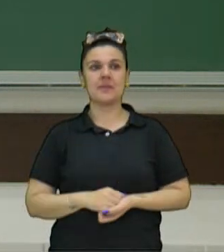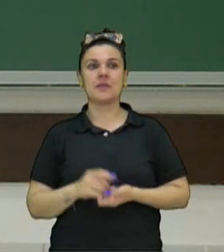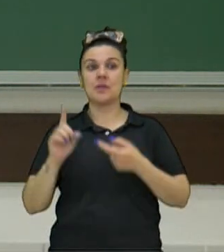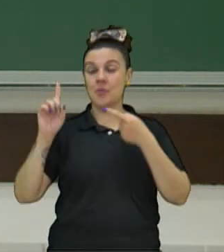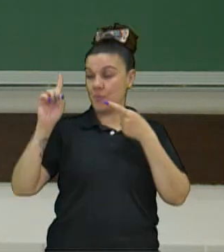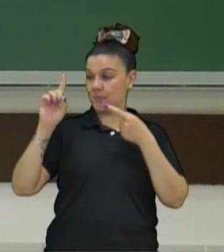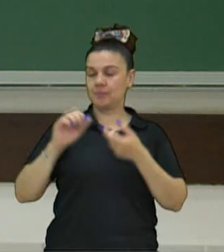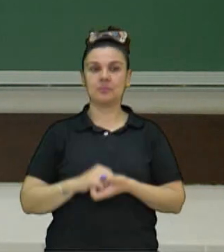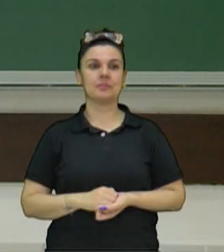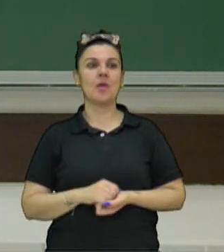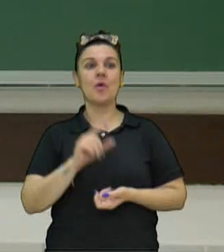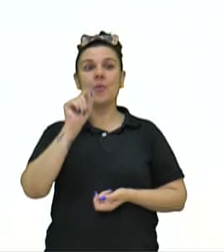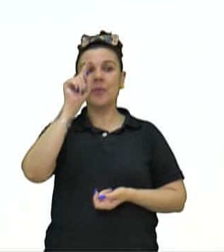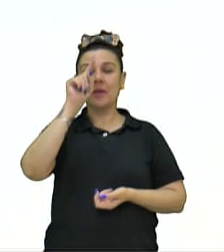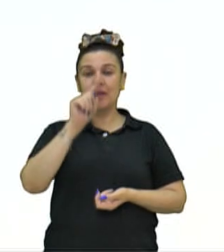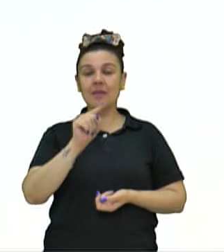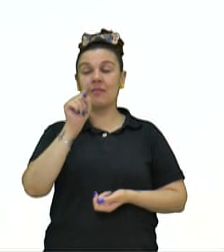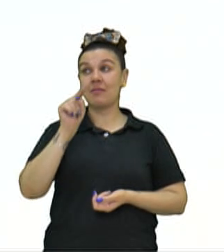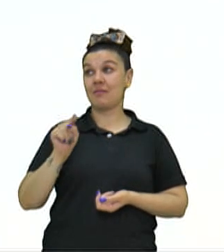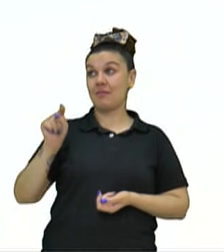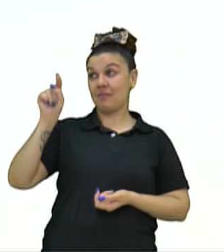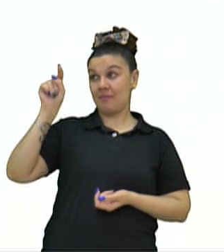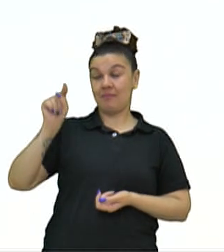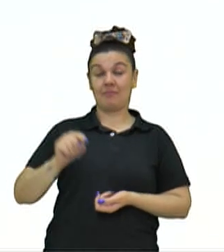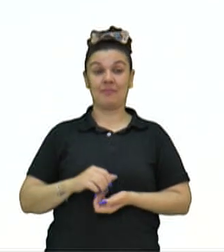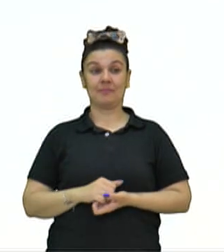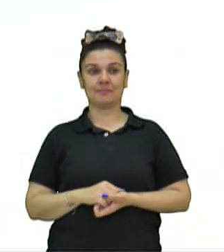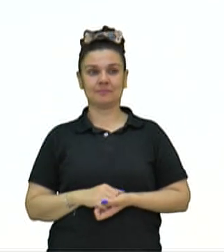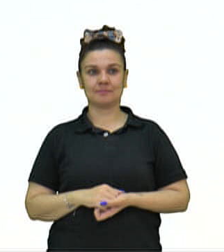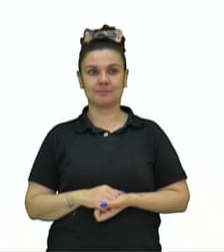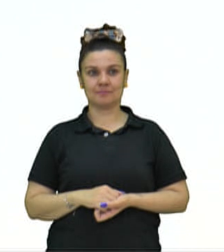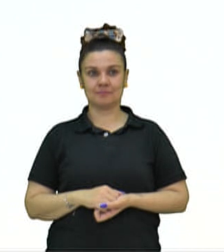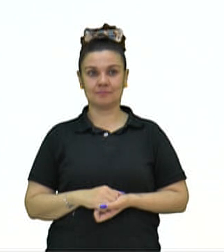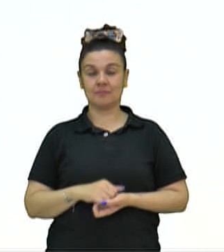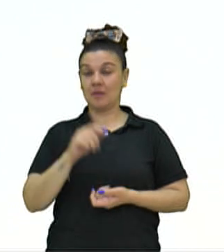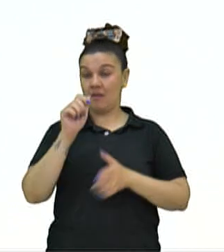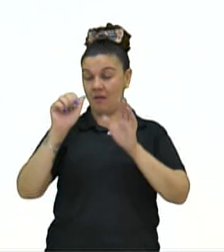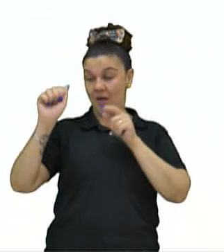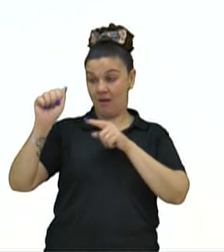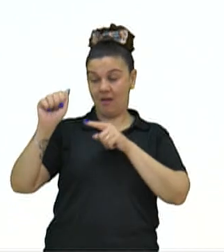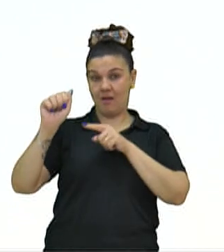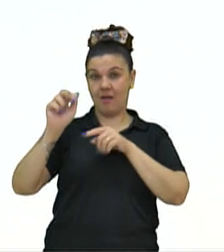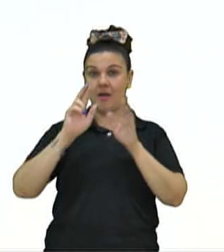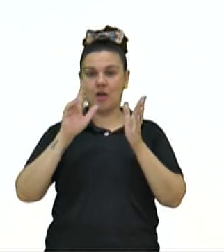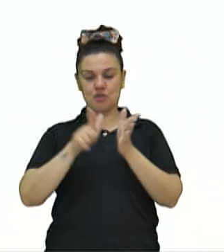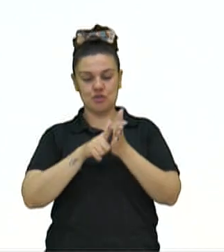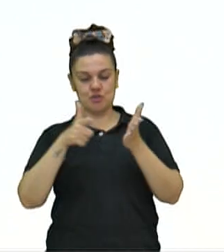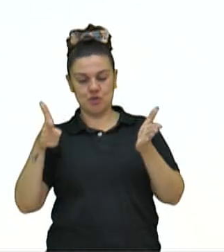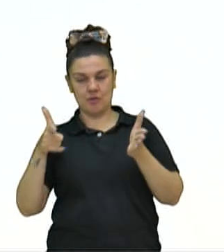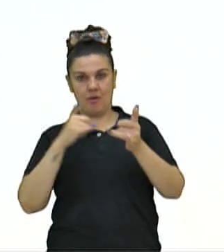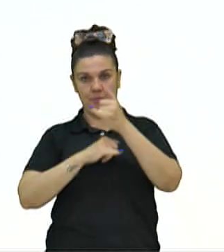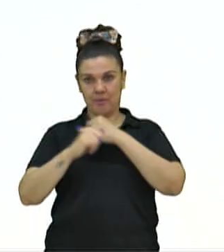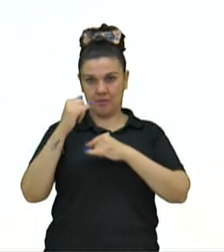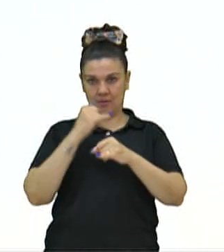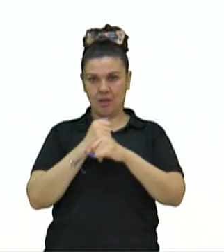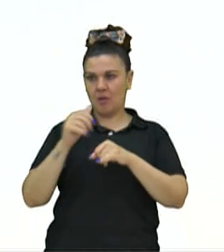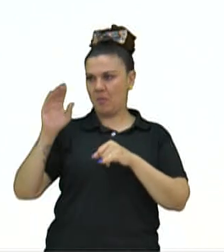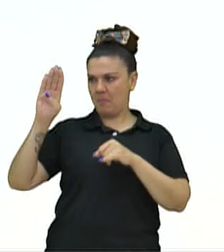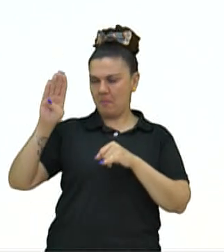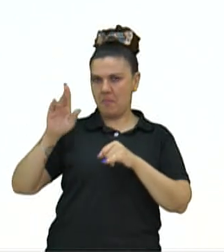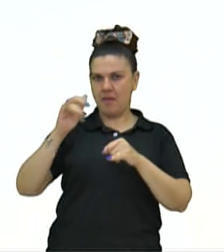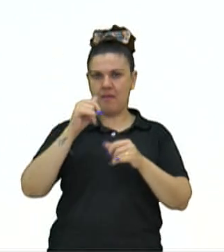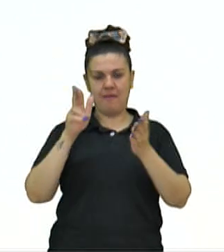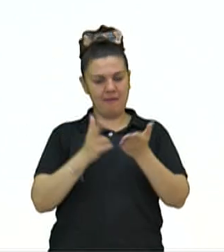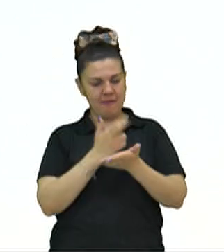Número 1. O que é uma online magazine? É uma, letra A, jornal digital? Letra B, revista